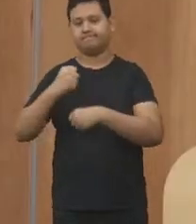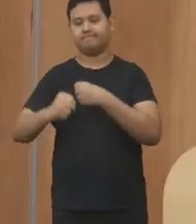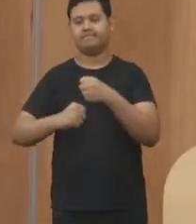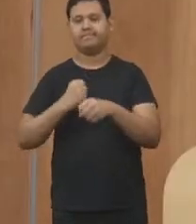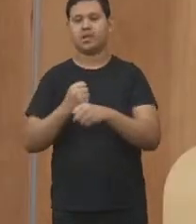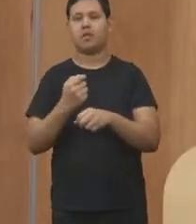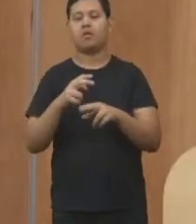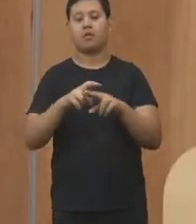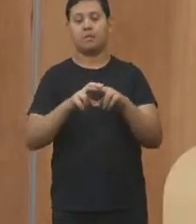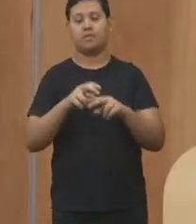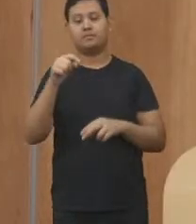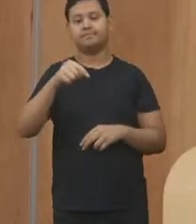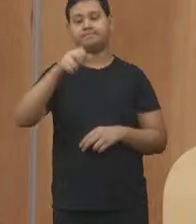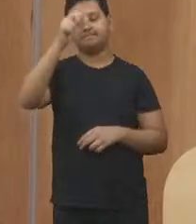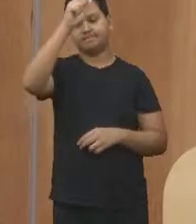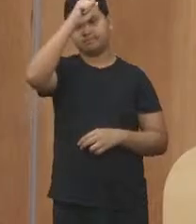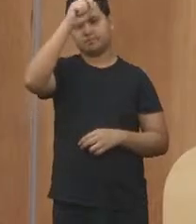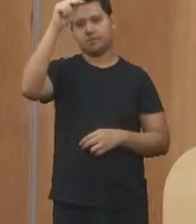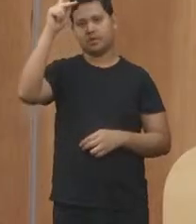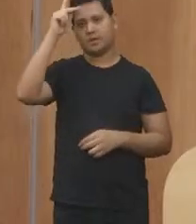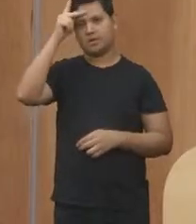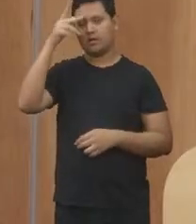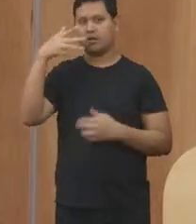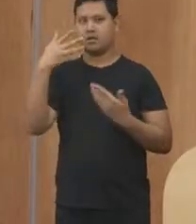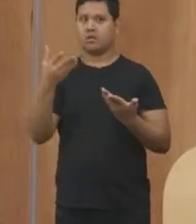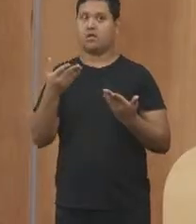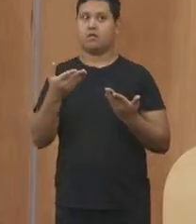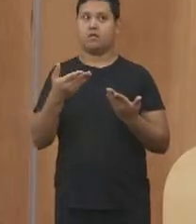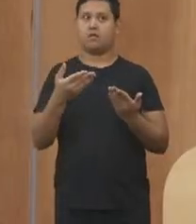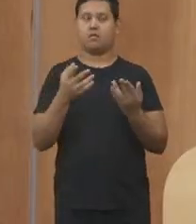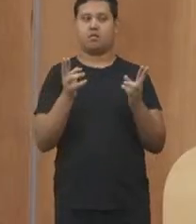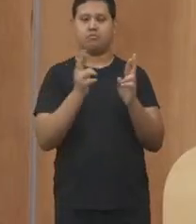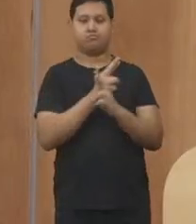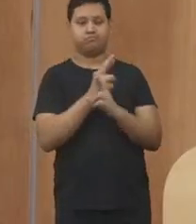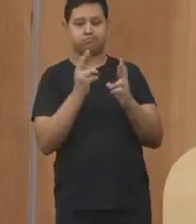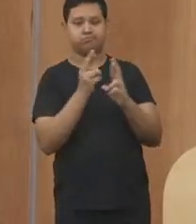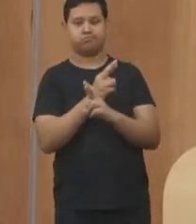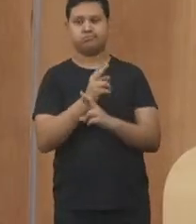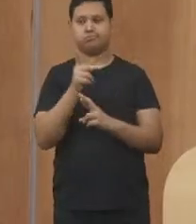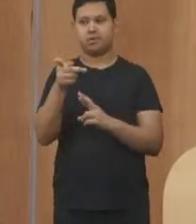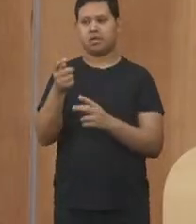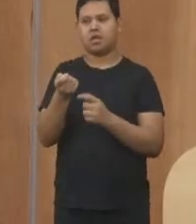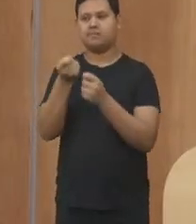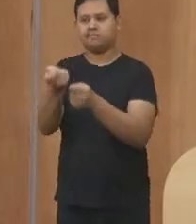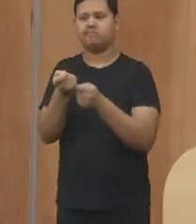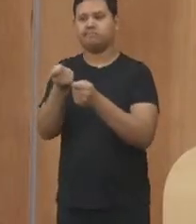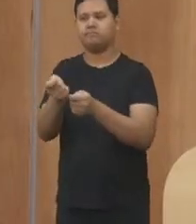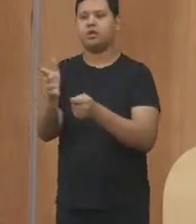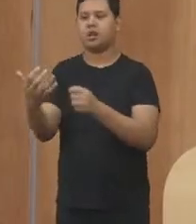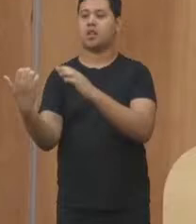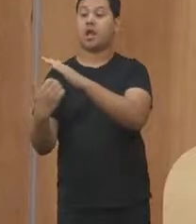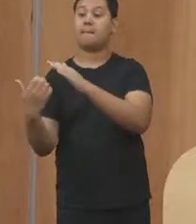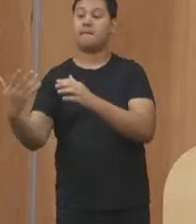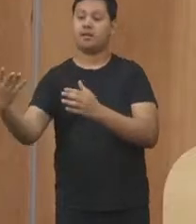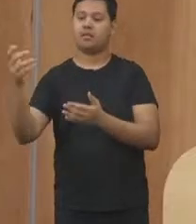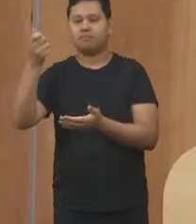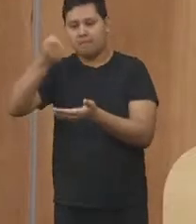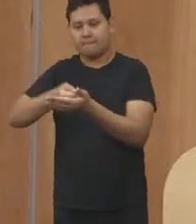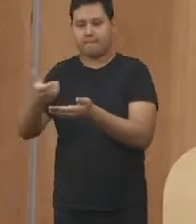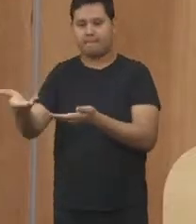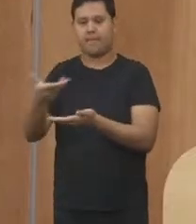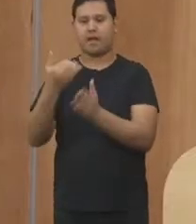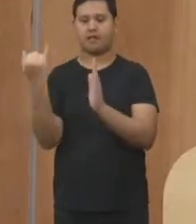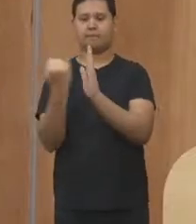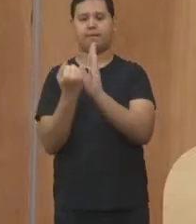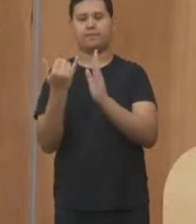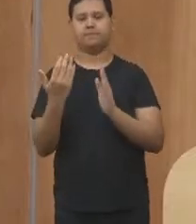e a prefeitura ela tem tido essa postura de autuar a empresa e forçar a empresa a se adequar. Isso é importante a gente falar,